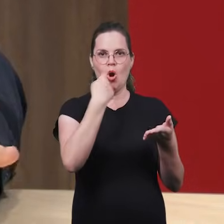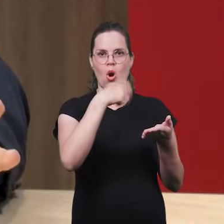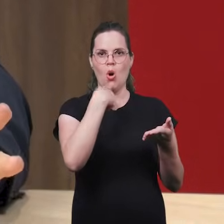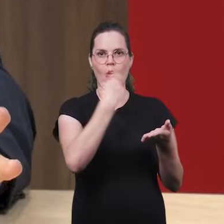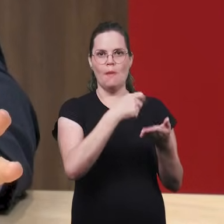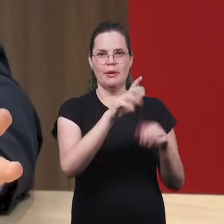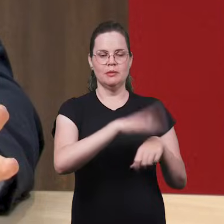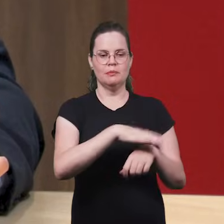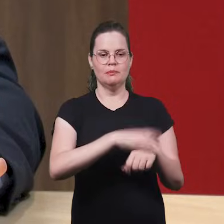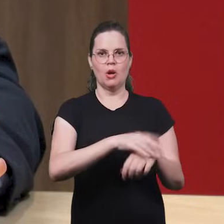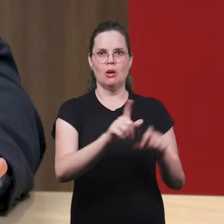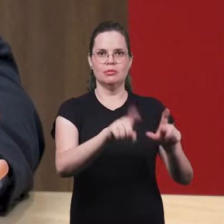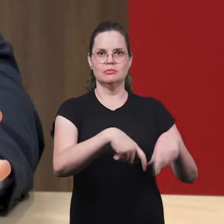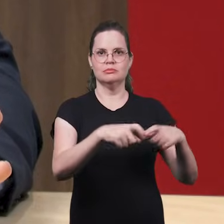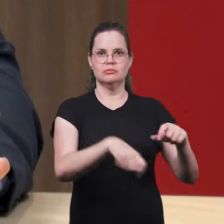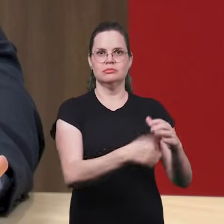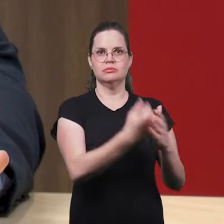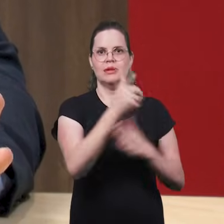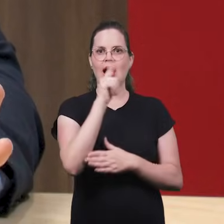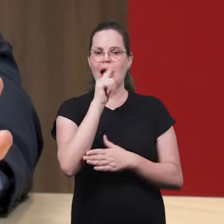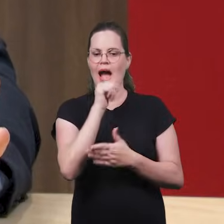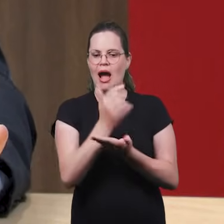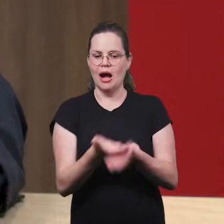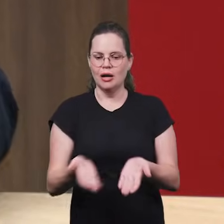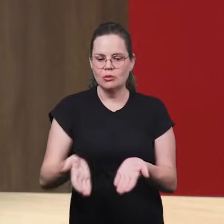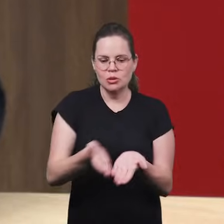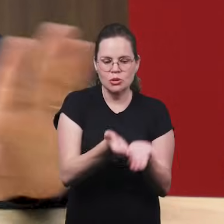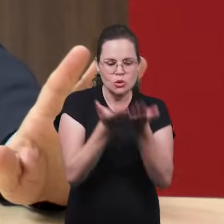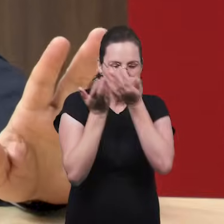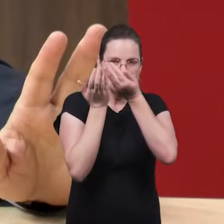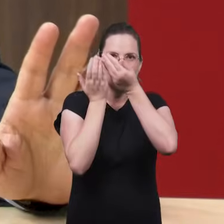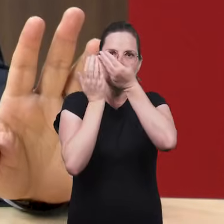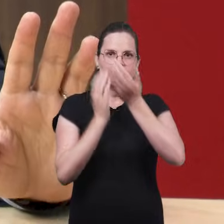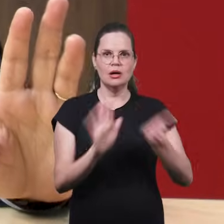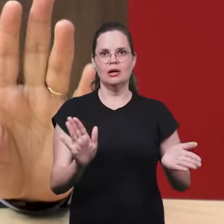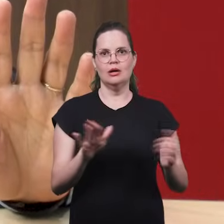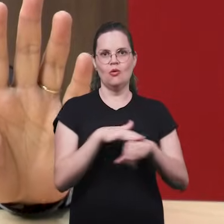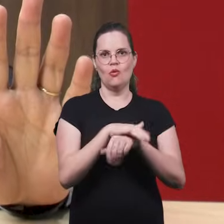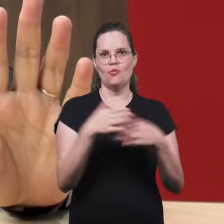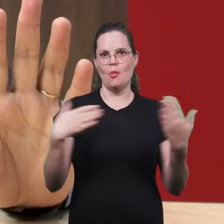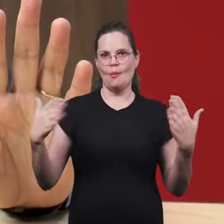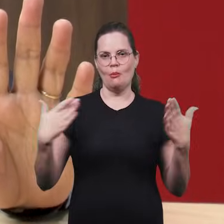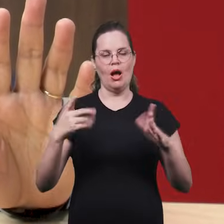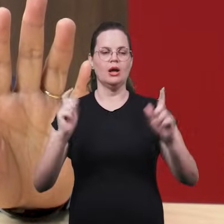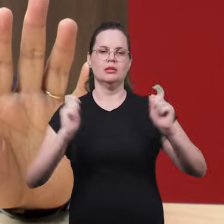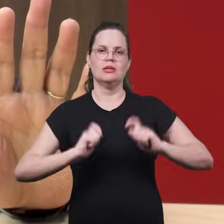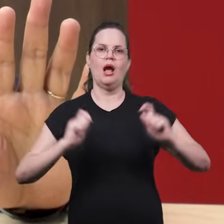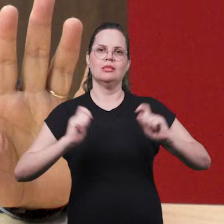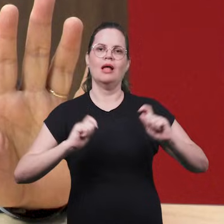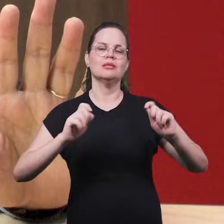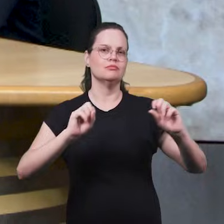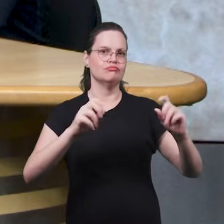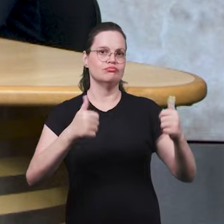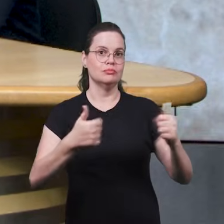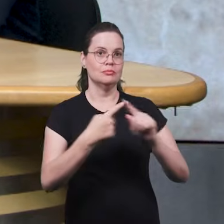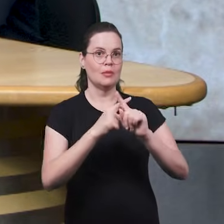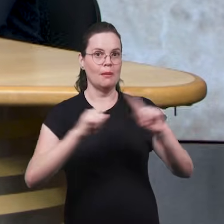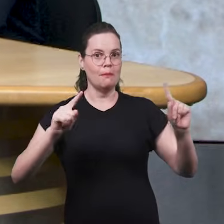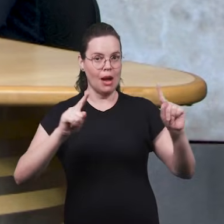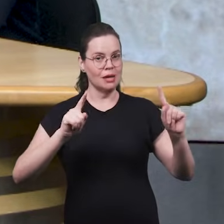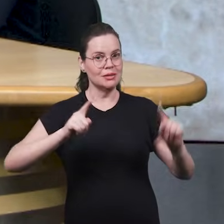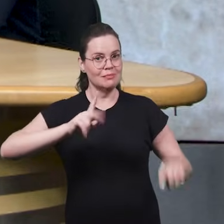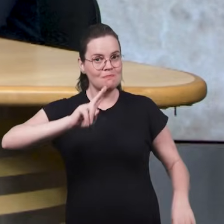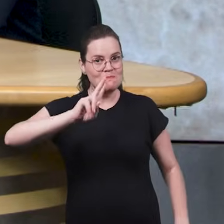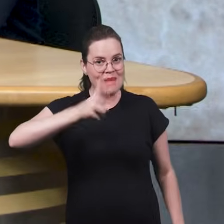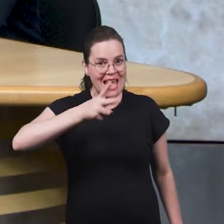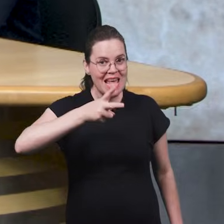você planta, bebendo água de um ribeiro local e não falando com ninguém. Aí talvez você consiga... Isolado. Mas mesmo assim,